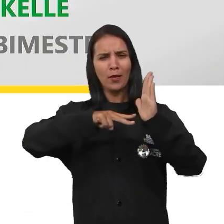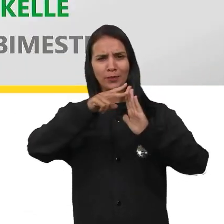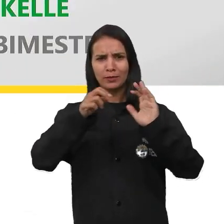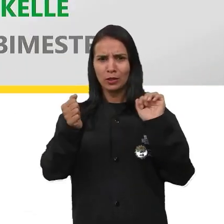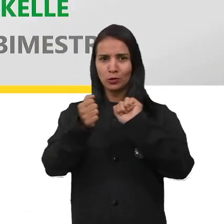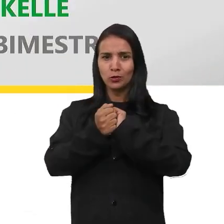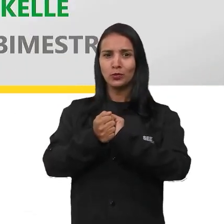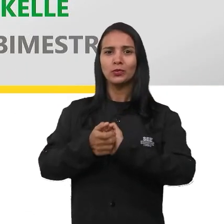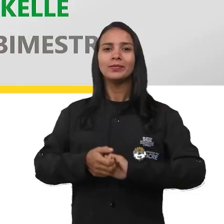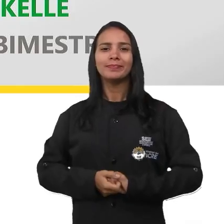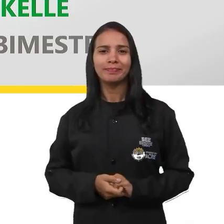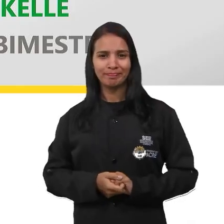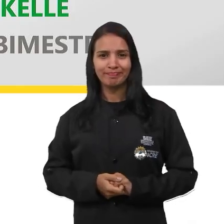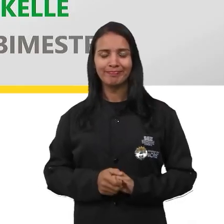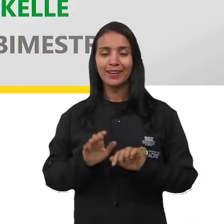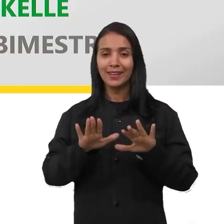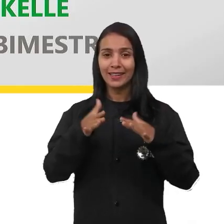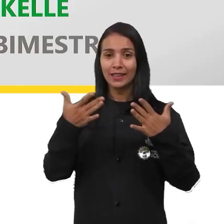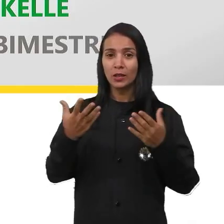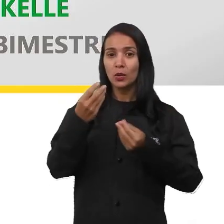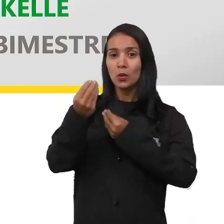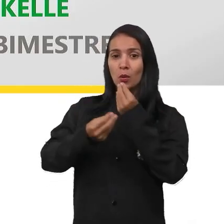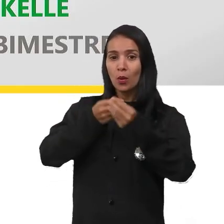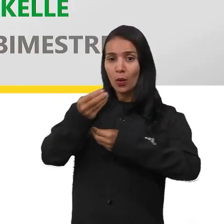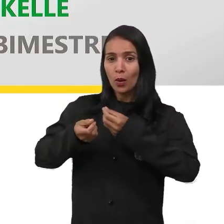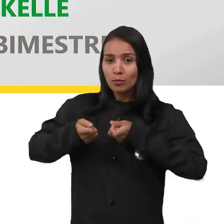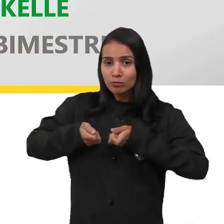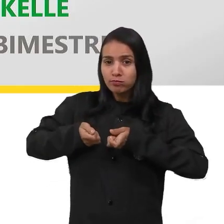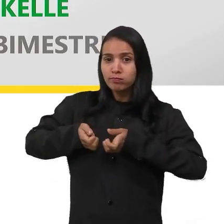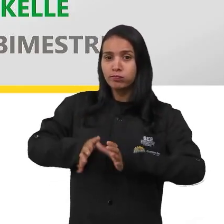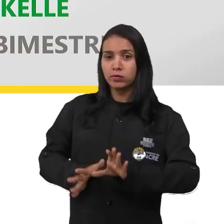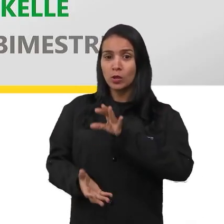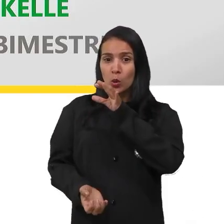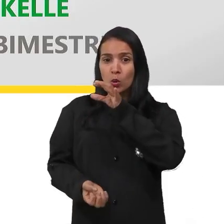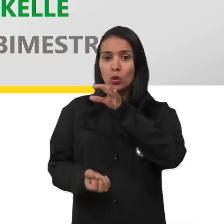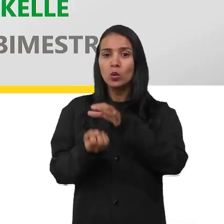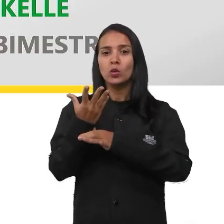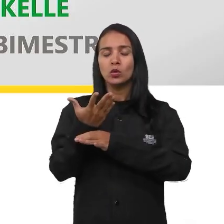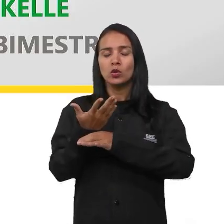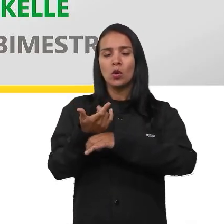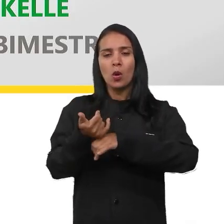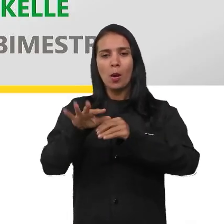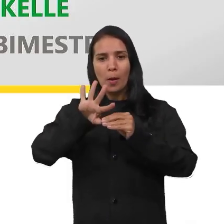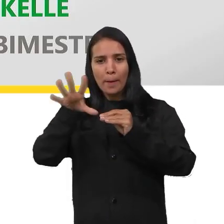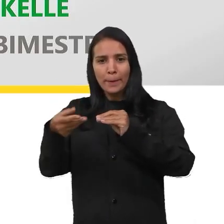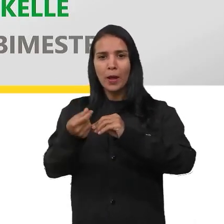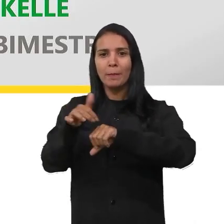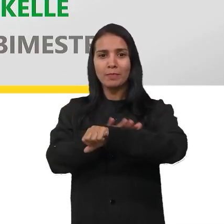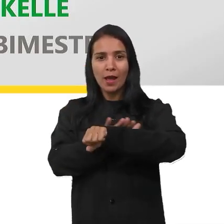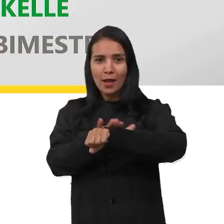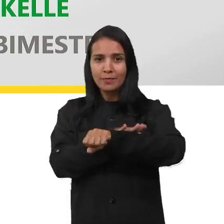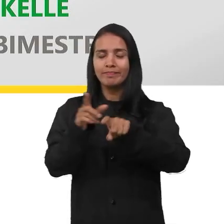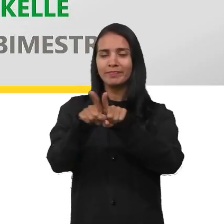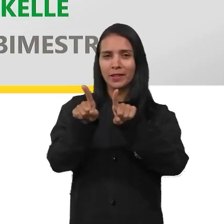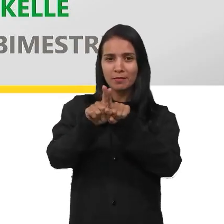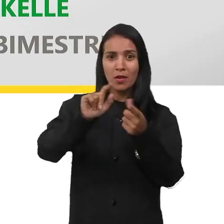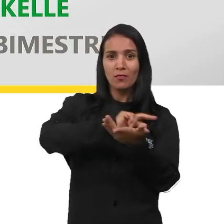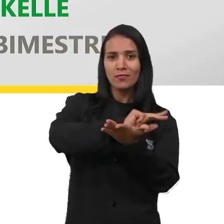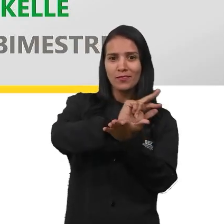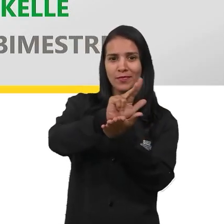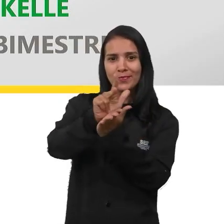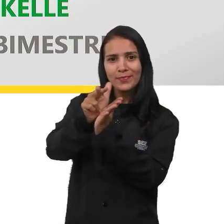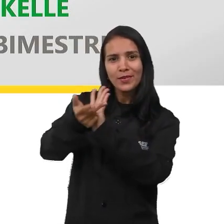bom? Olha só. Formação, composição étnica e diversidade cultural da